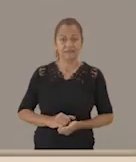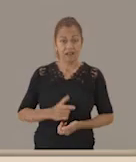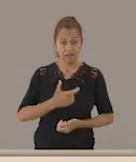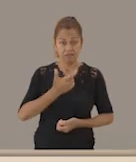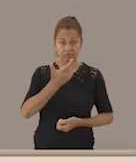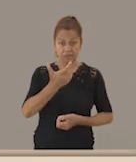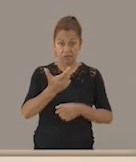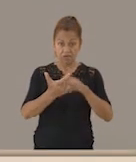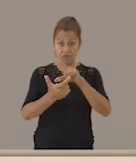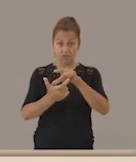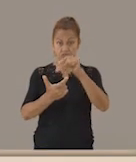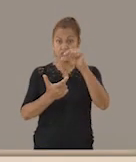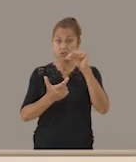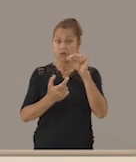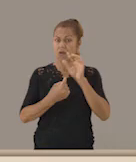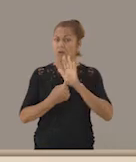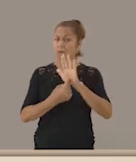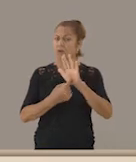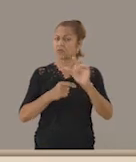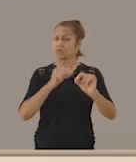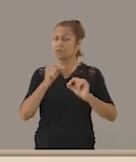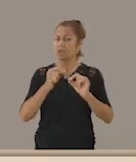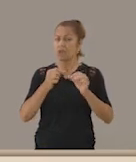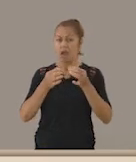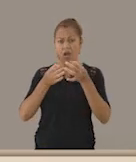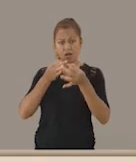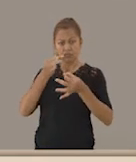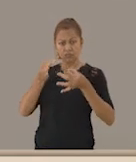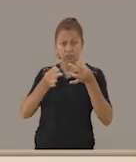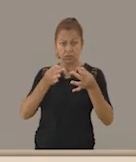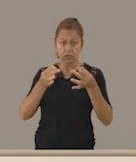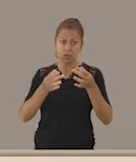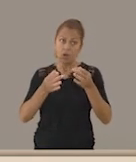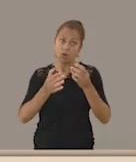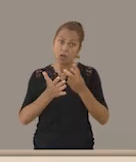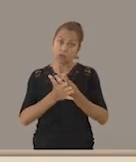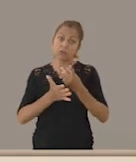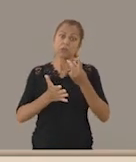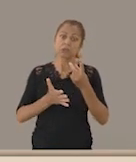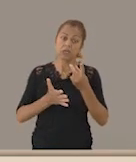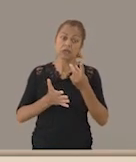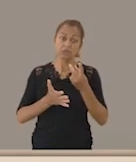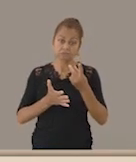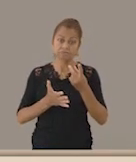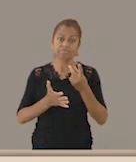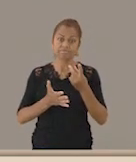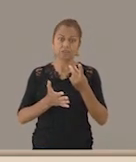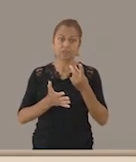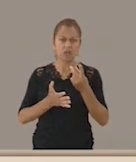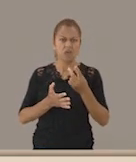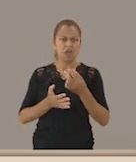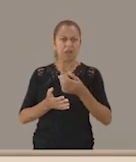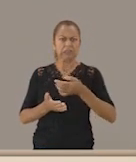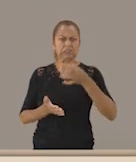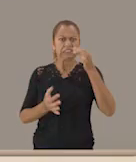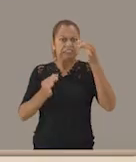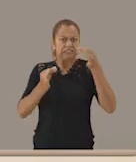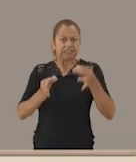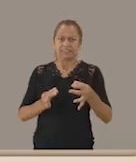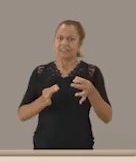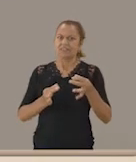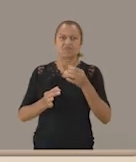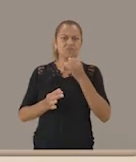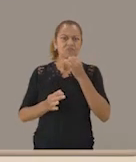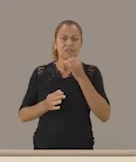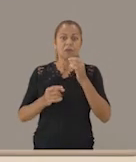Os termos escolhidos denotam uma sugestão ao ocorrido, ao invés de uma posição definida, pois a construção